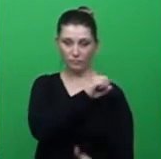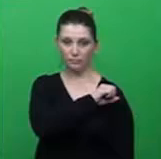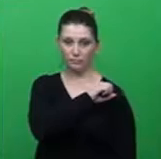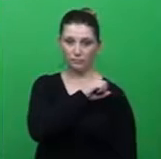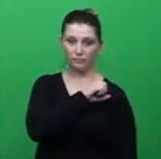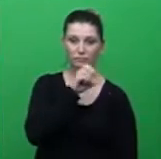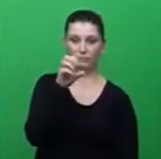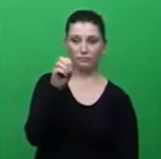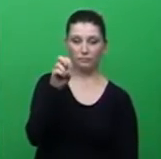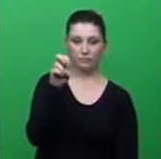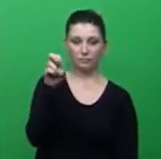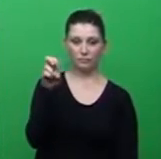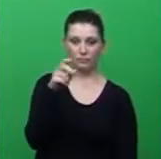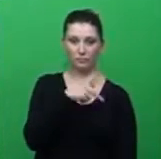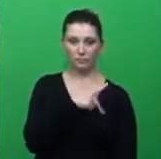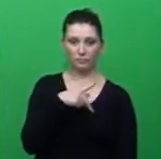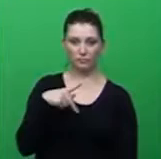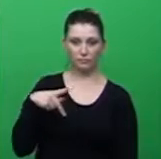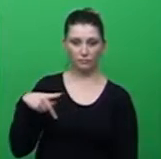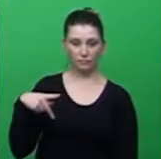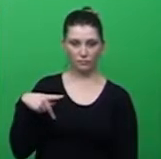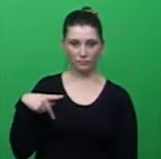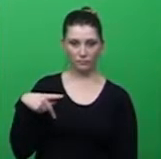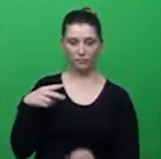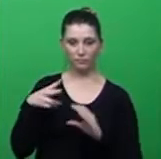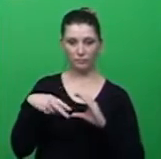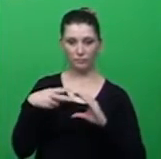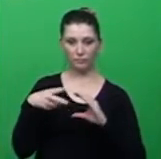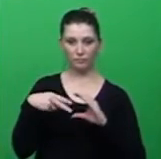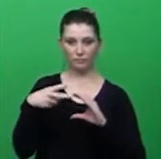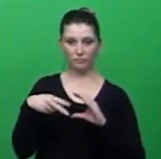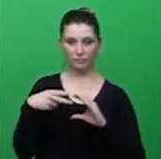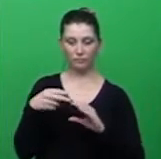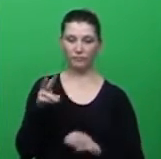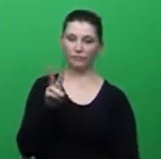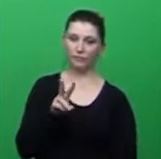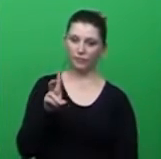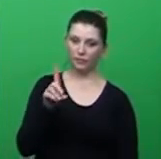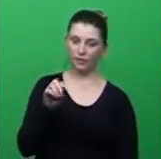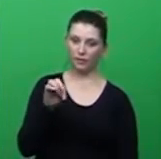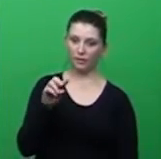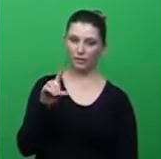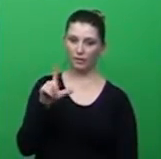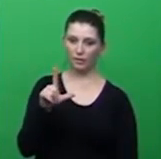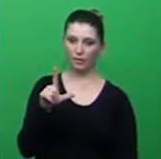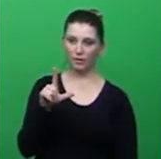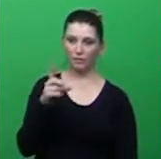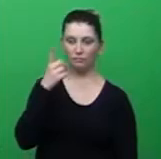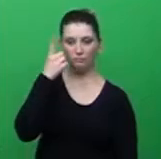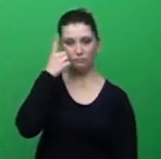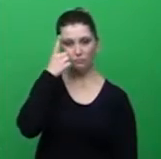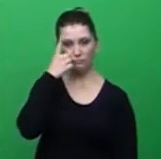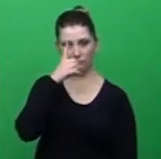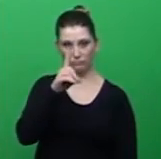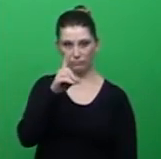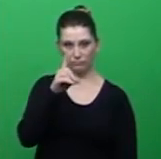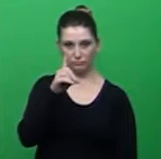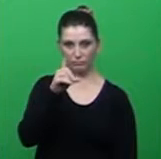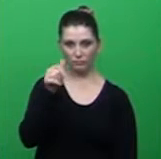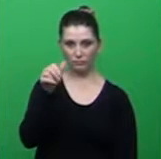05. Ao presidente da Câmara de Vereadores de Criciúma, vereador Daniel Freitas, Criciúma, 10 de maio de